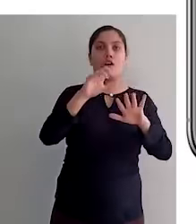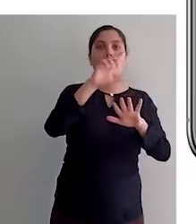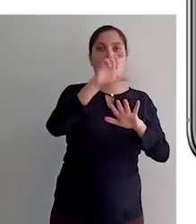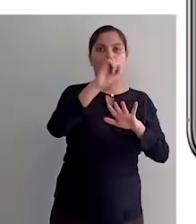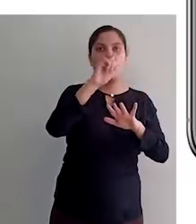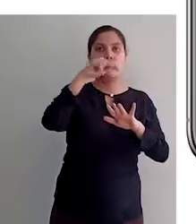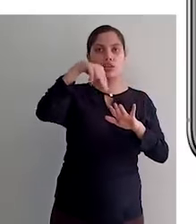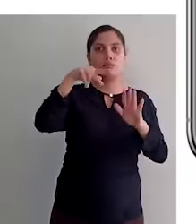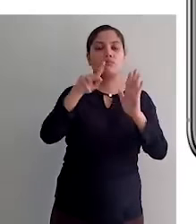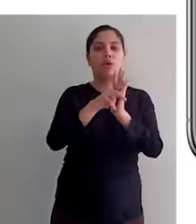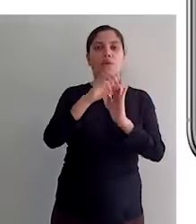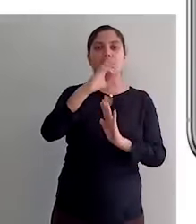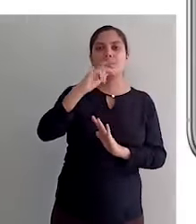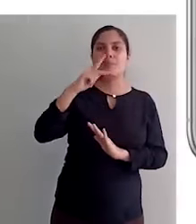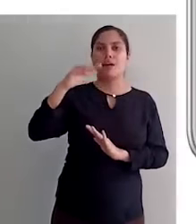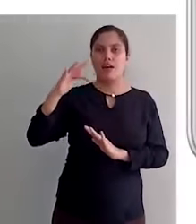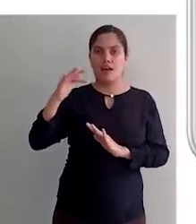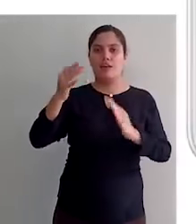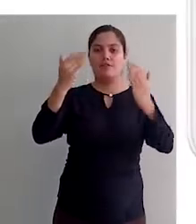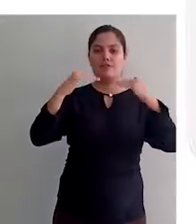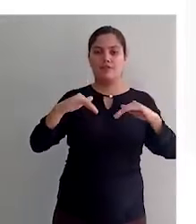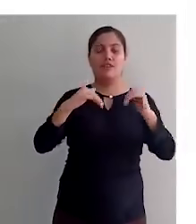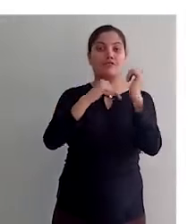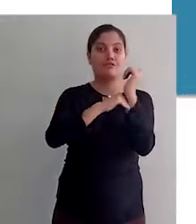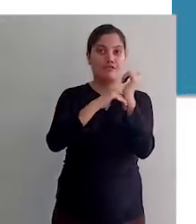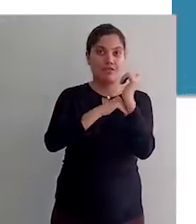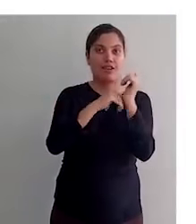que cadastrou para o login Caixa.